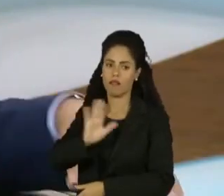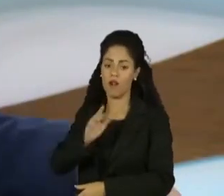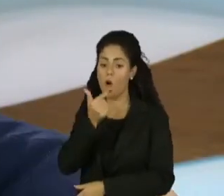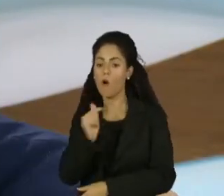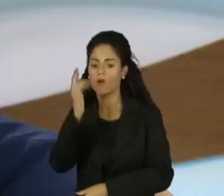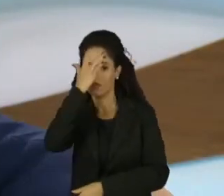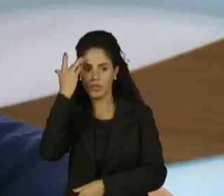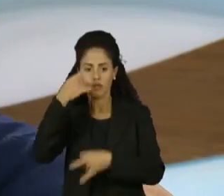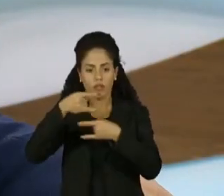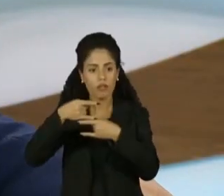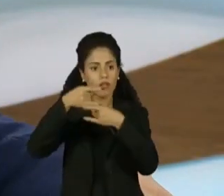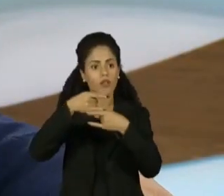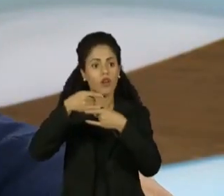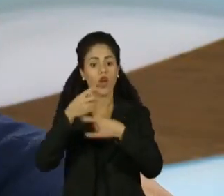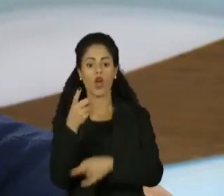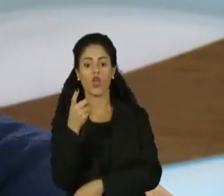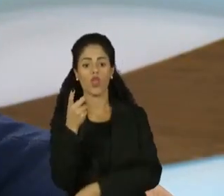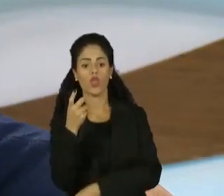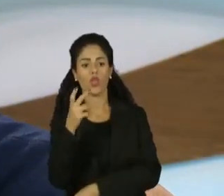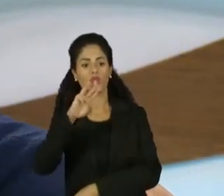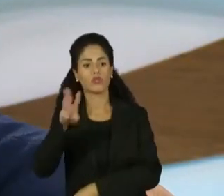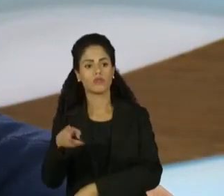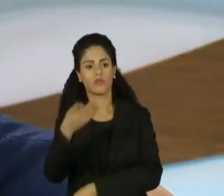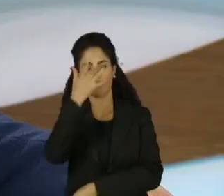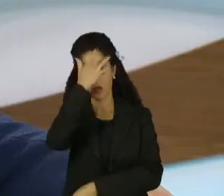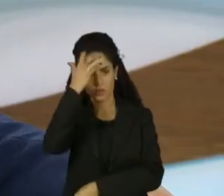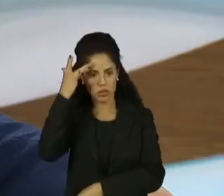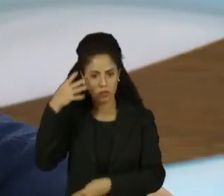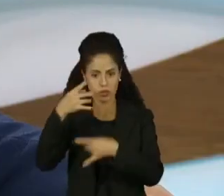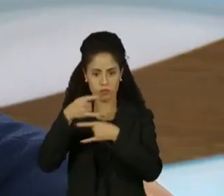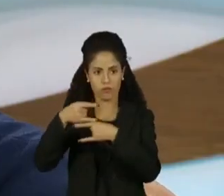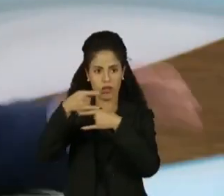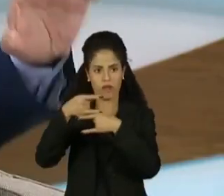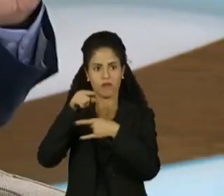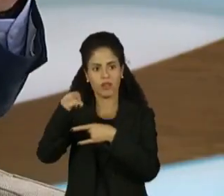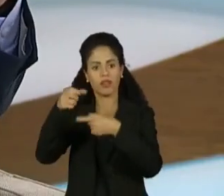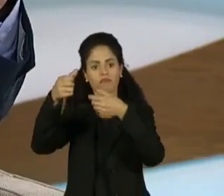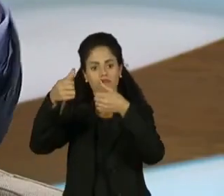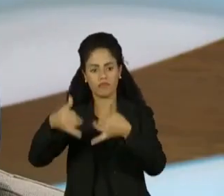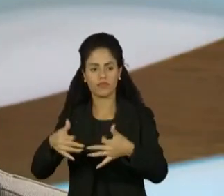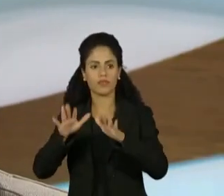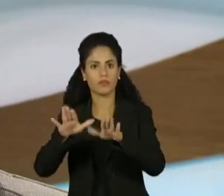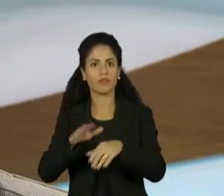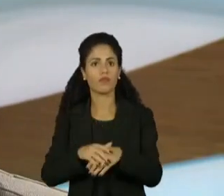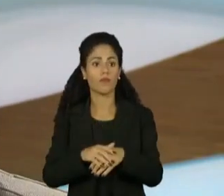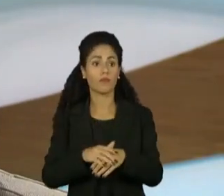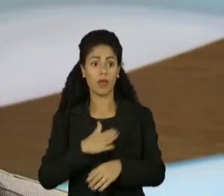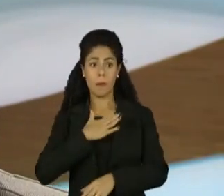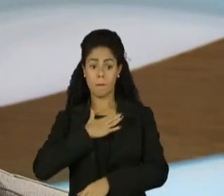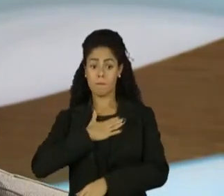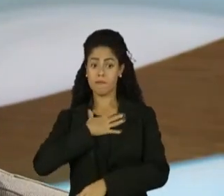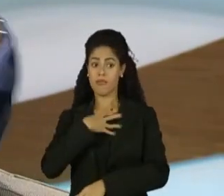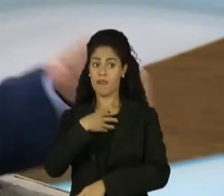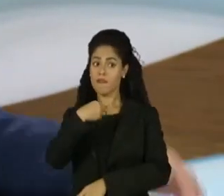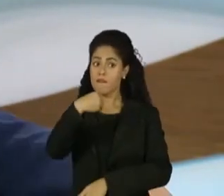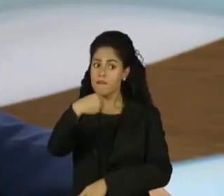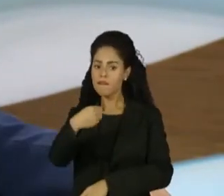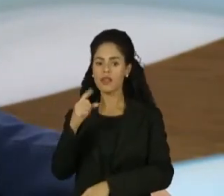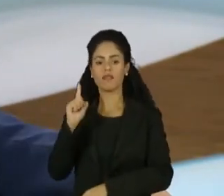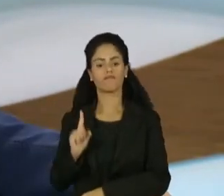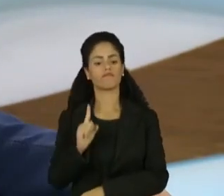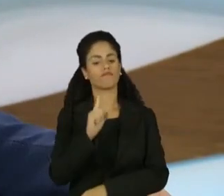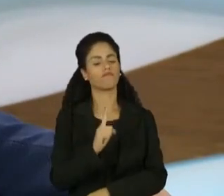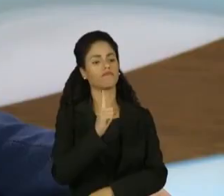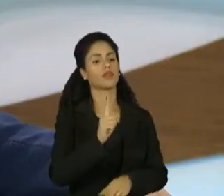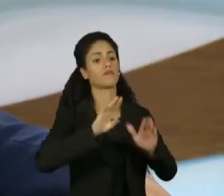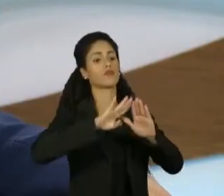Numa live que ele faz para quase 12 milhões de pessoas acumuladas até agora. Então, o que é que minha filha disse quando foi para a escola pela primeira